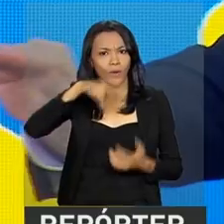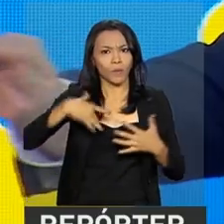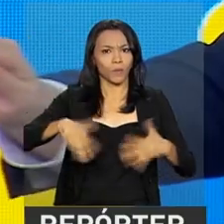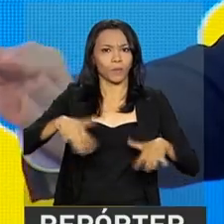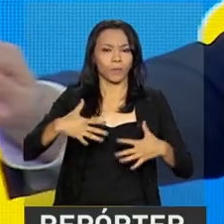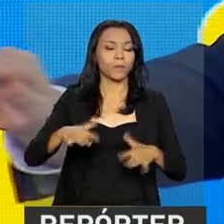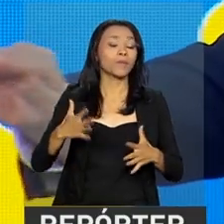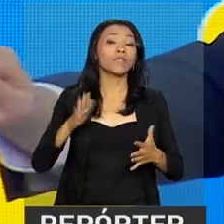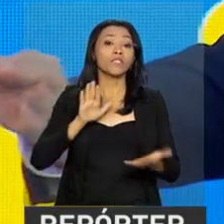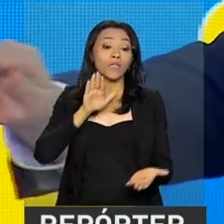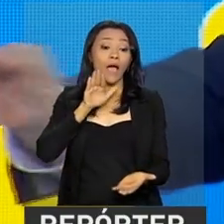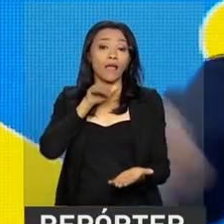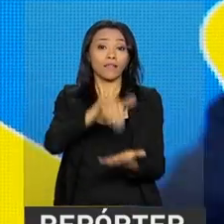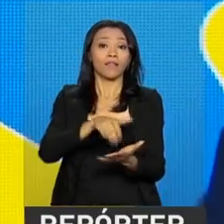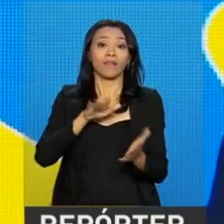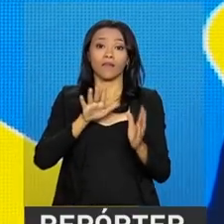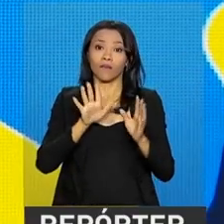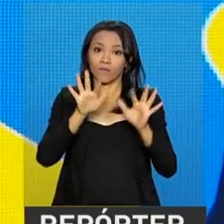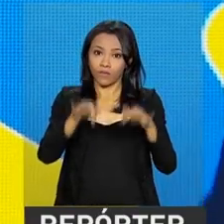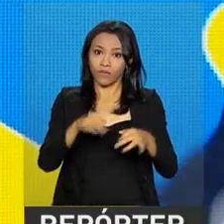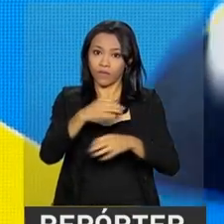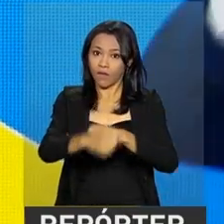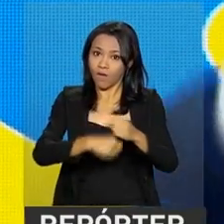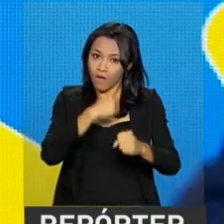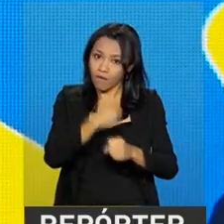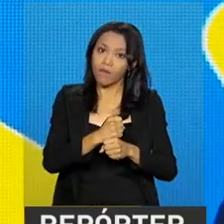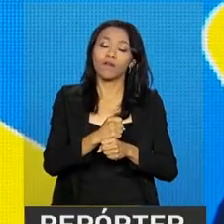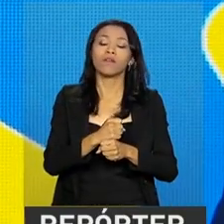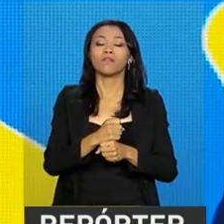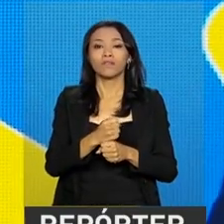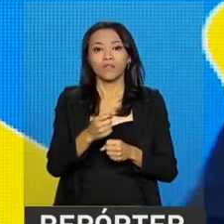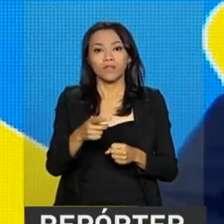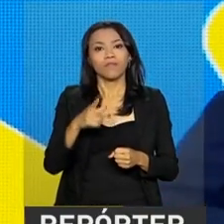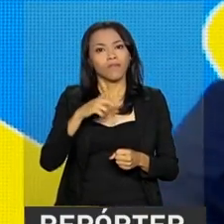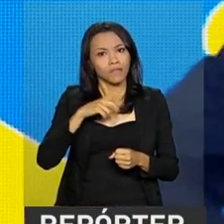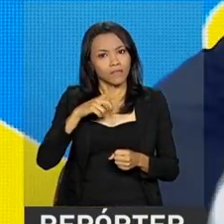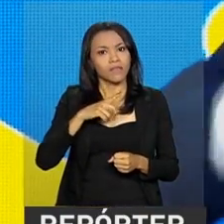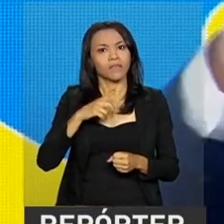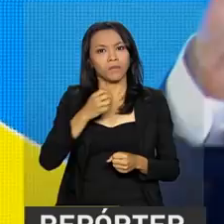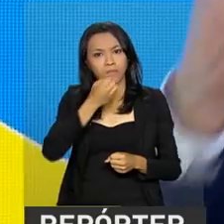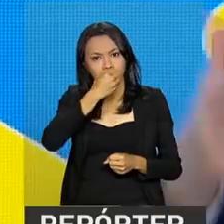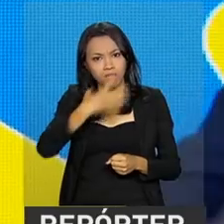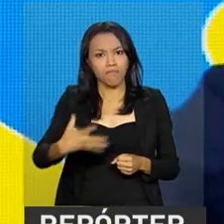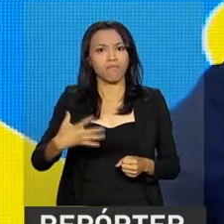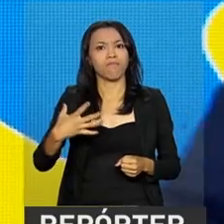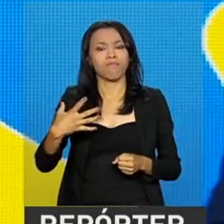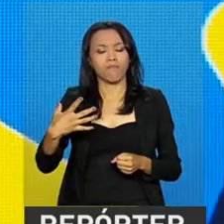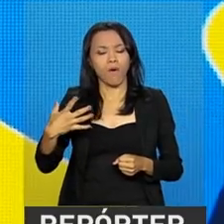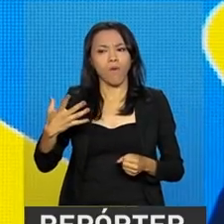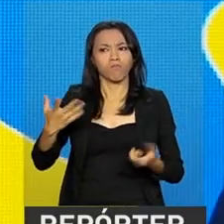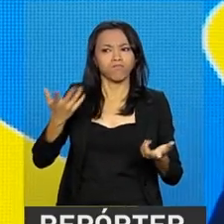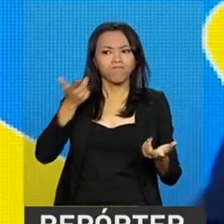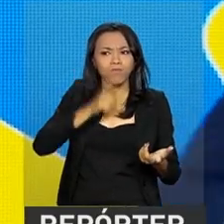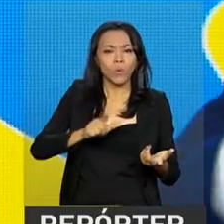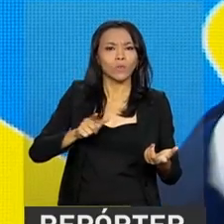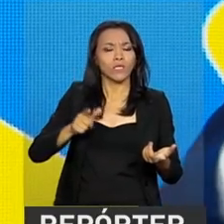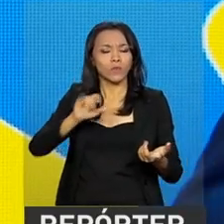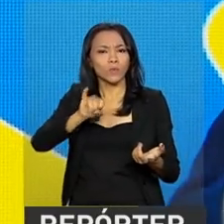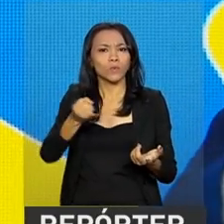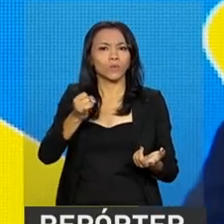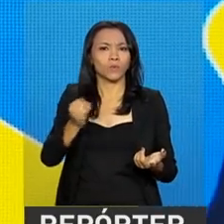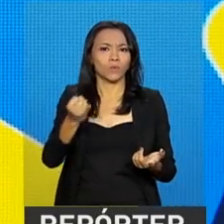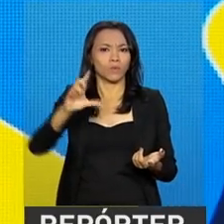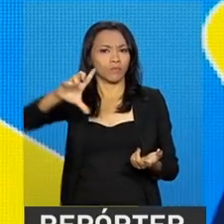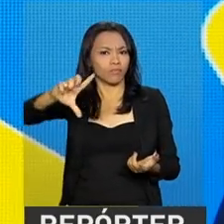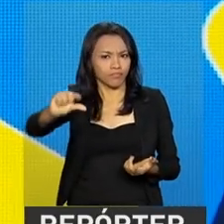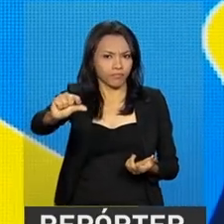no final do ano no piso do intervalo de tolerância da dando margem para cortes de taxas de juros e